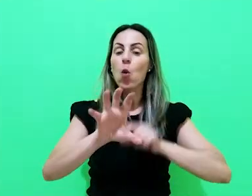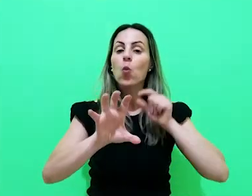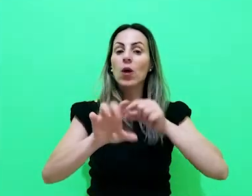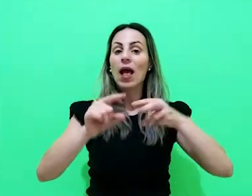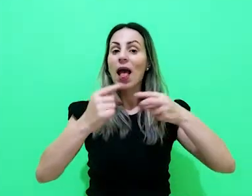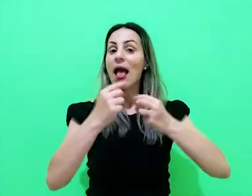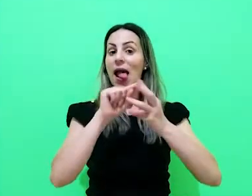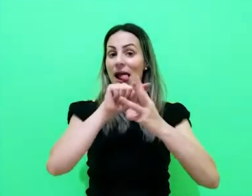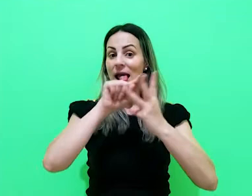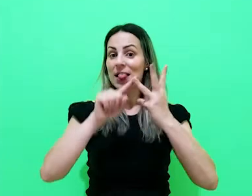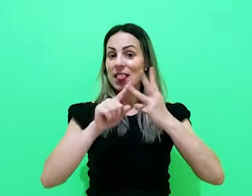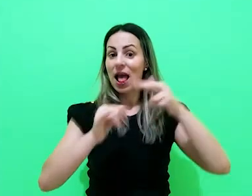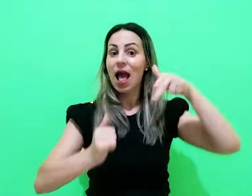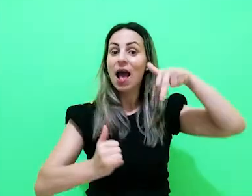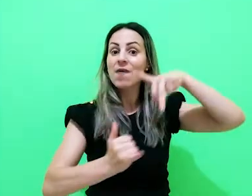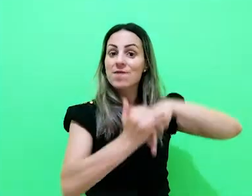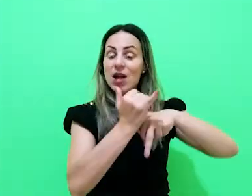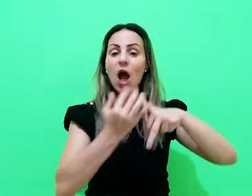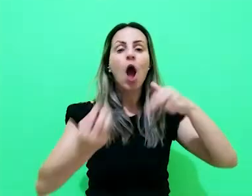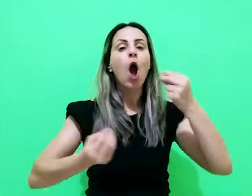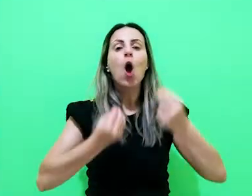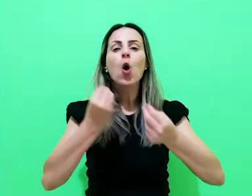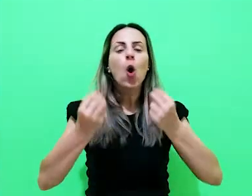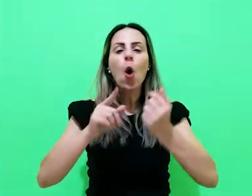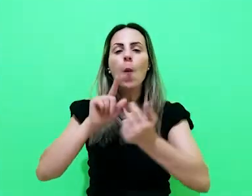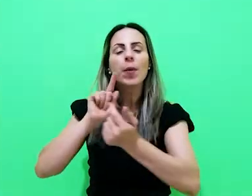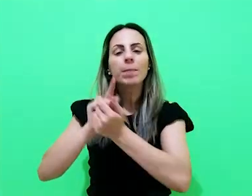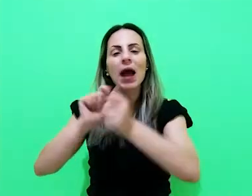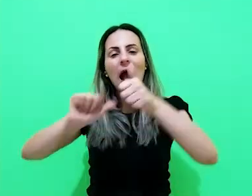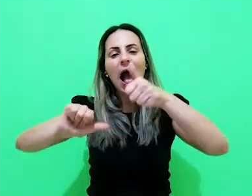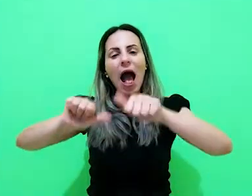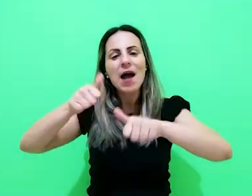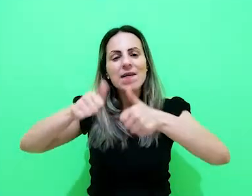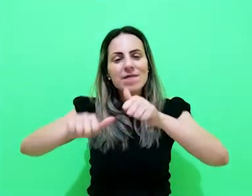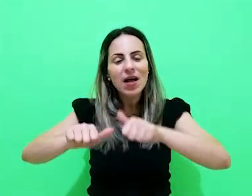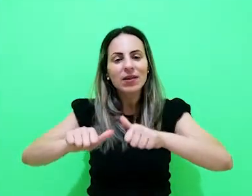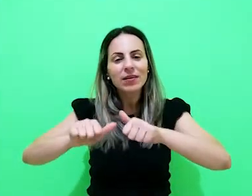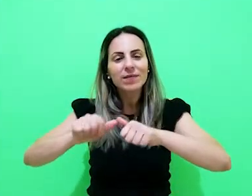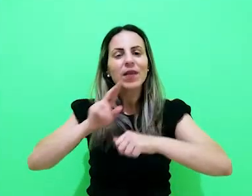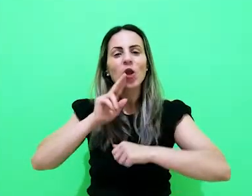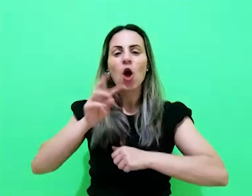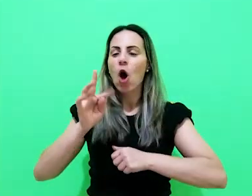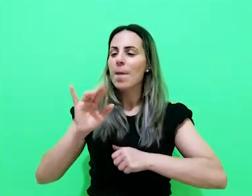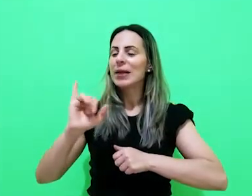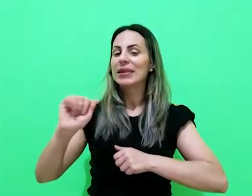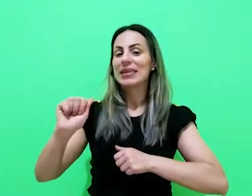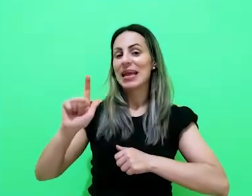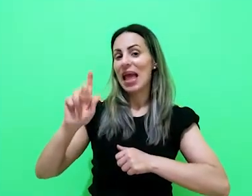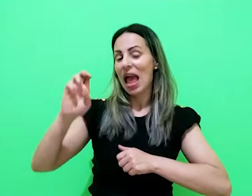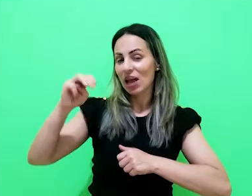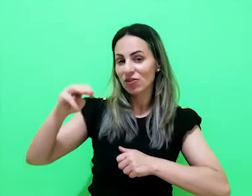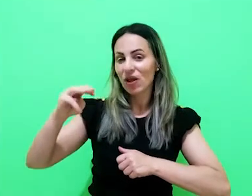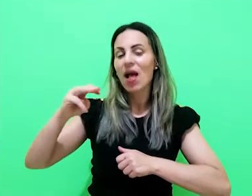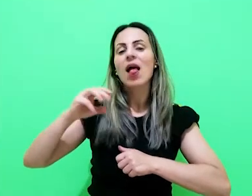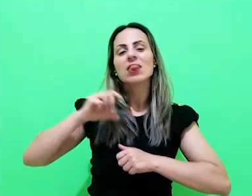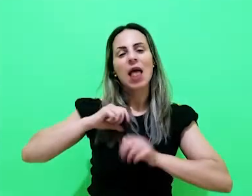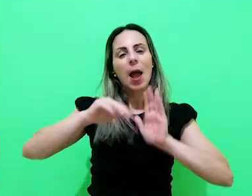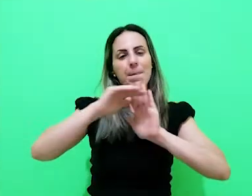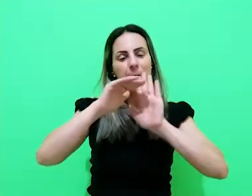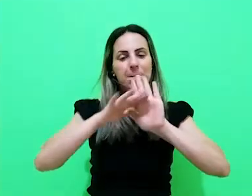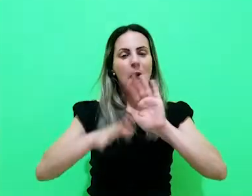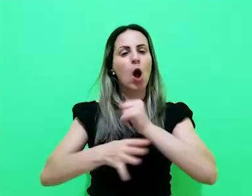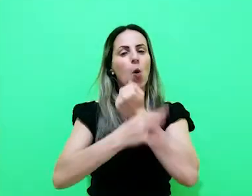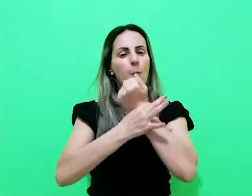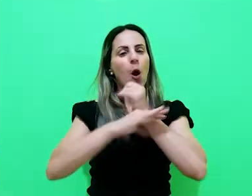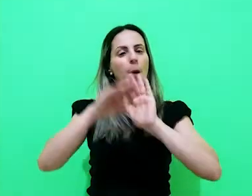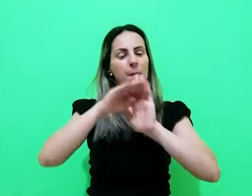3 vítimas. E como é que a gente realiza a triagem, que a gente chama, né? A gente utiliza um protocolo chamado